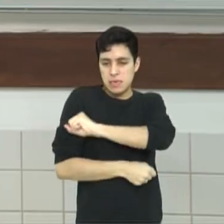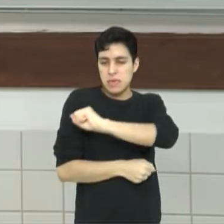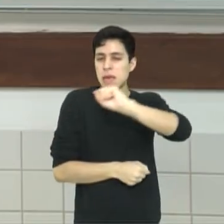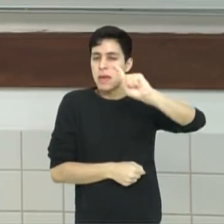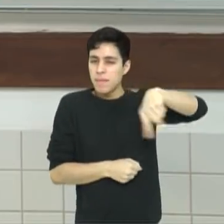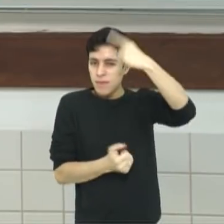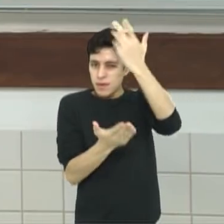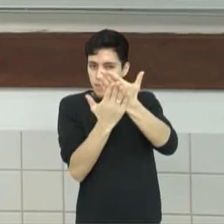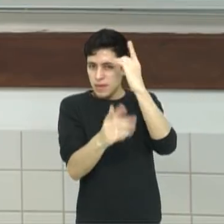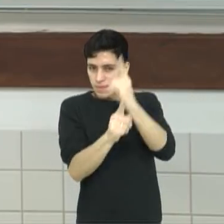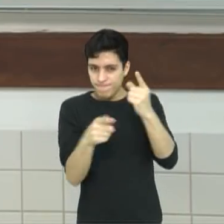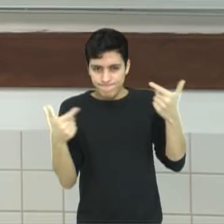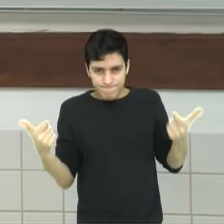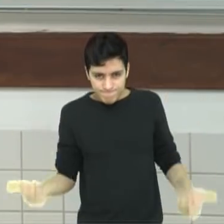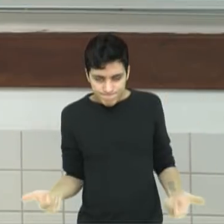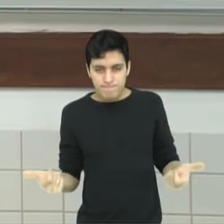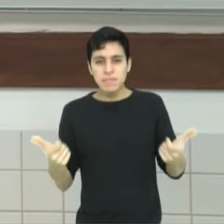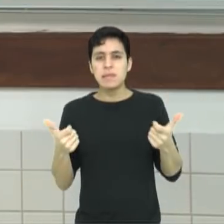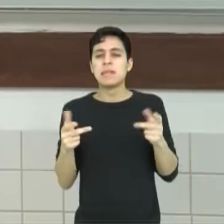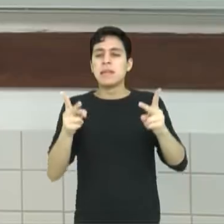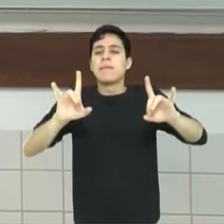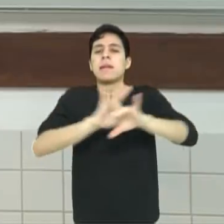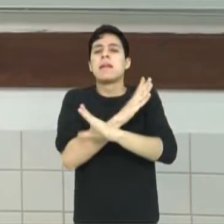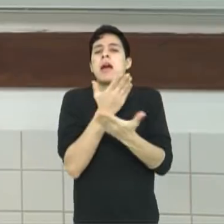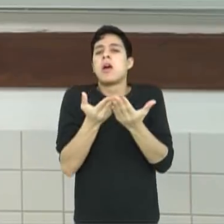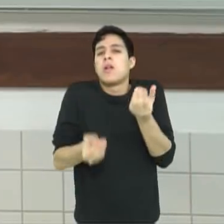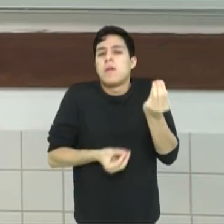próxima aula. Até lá. A gente sempre termina nossas